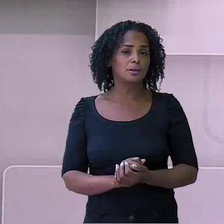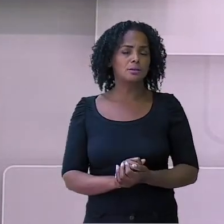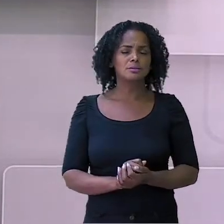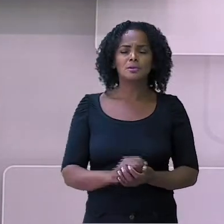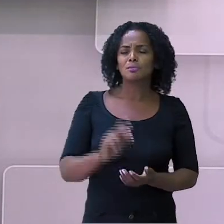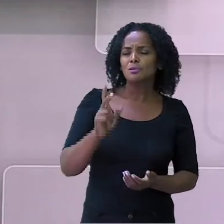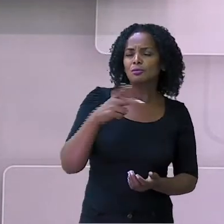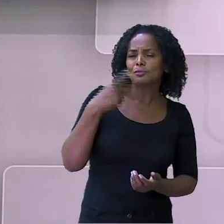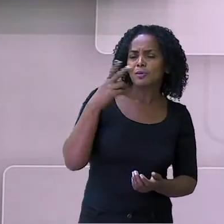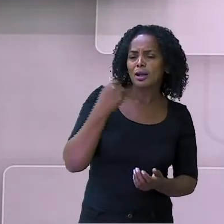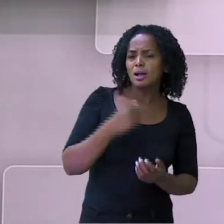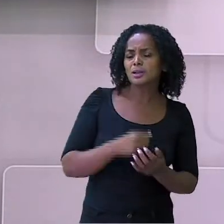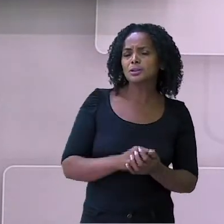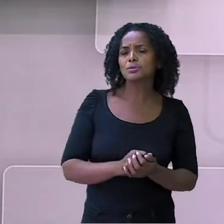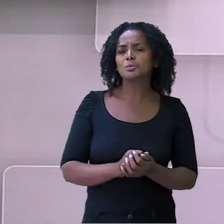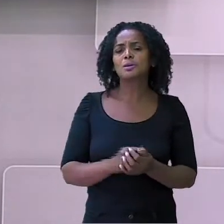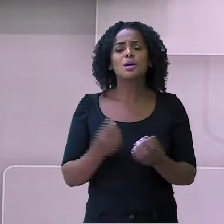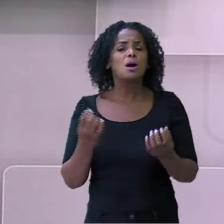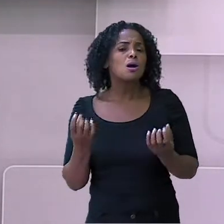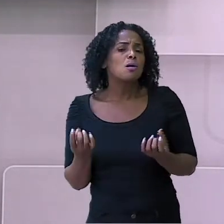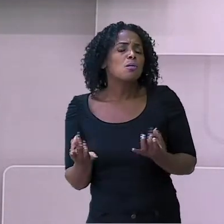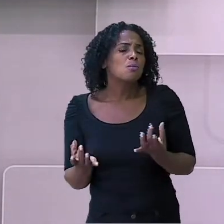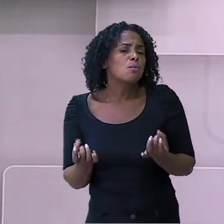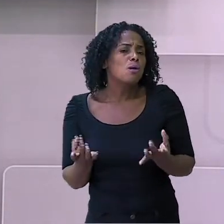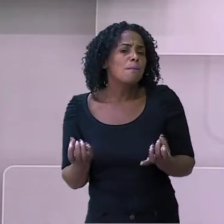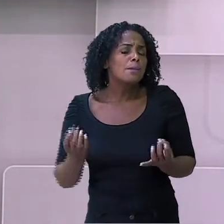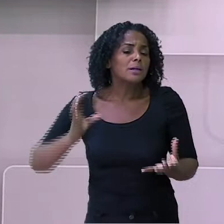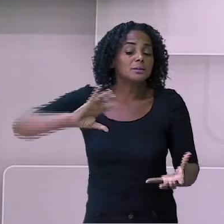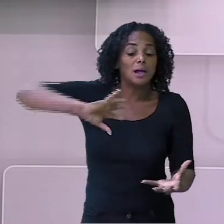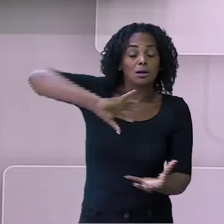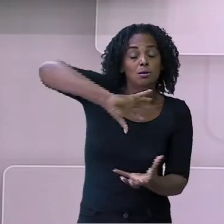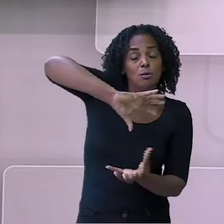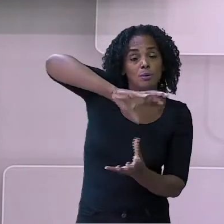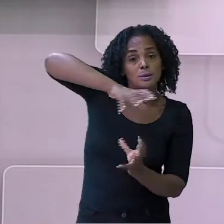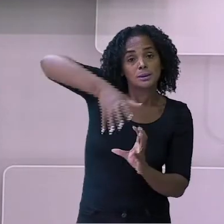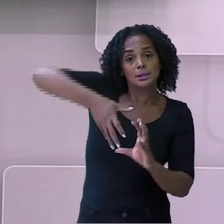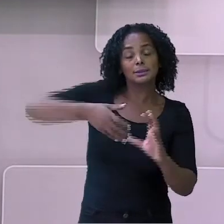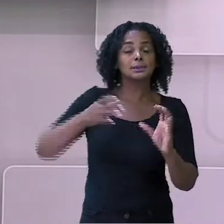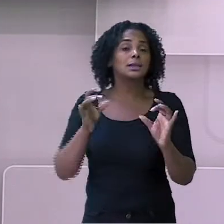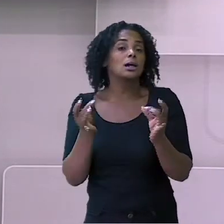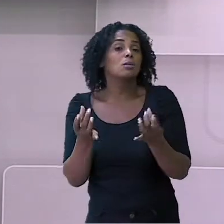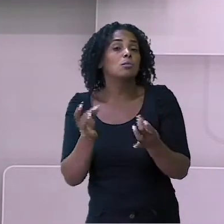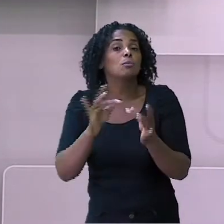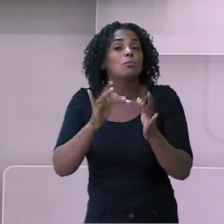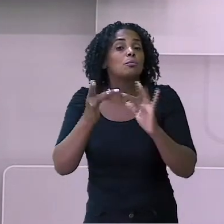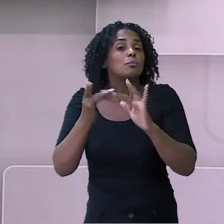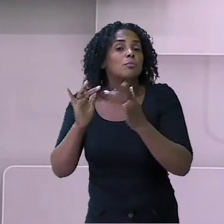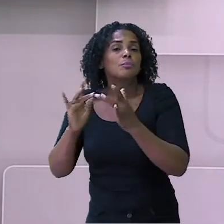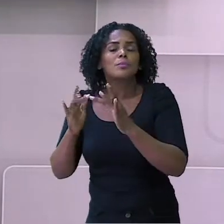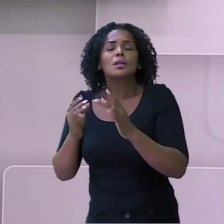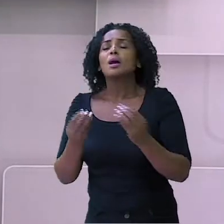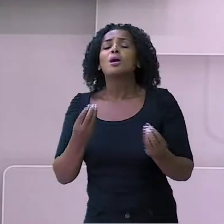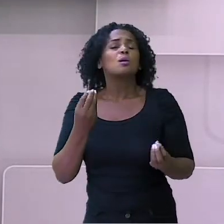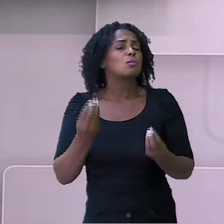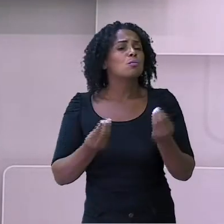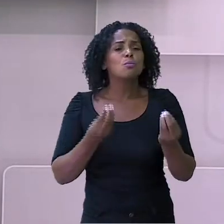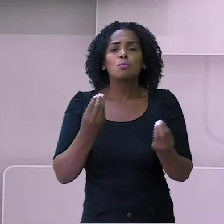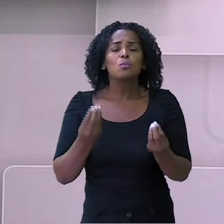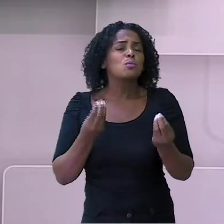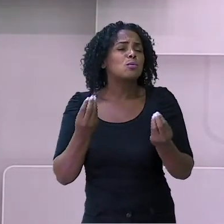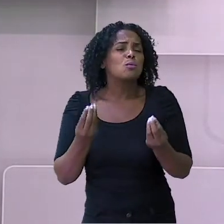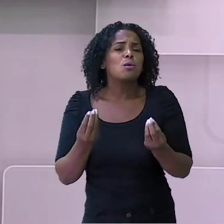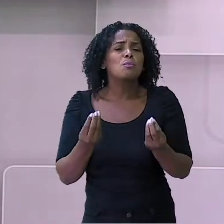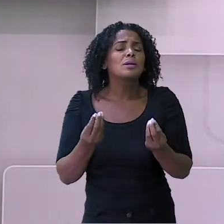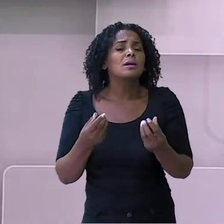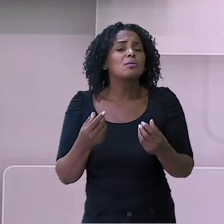quê? O comércio e a globalização. Como é o comércio hoje, né? Como gira o nosso comércio em torno da nossa